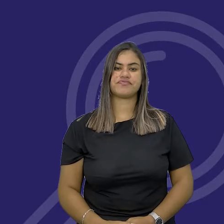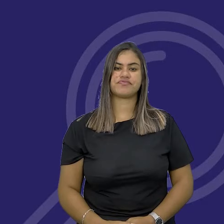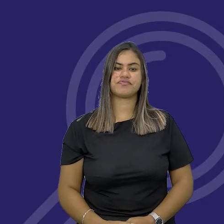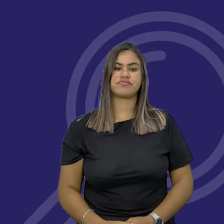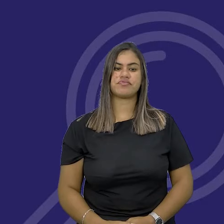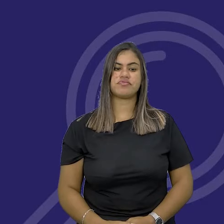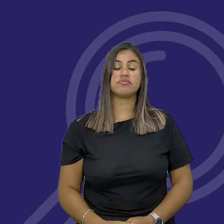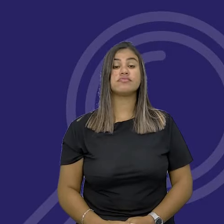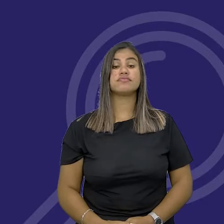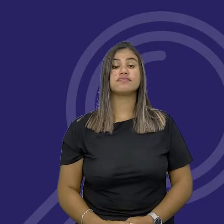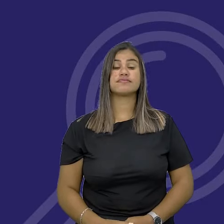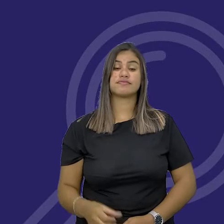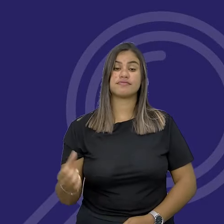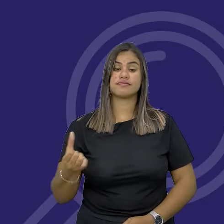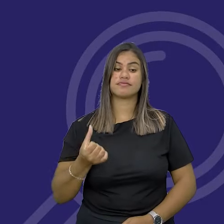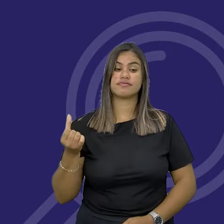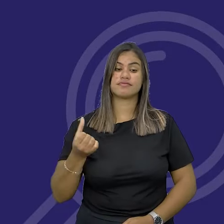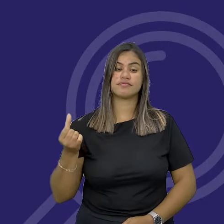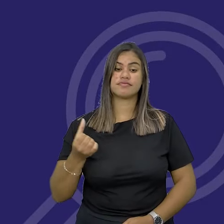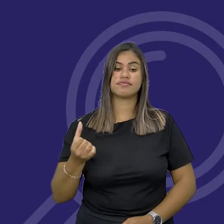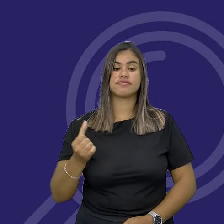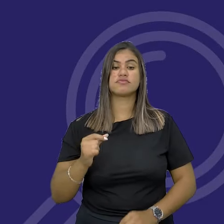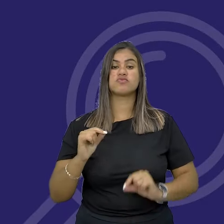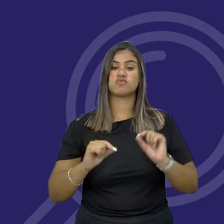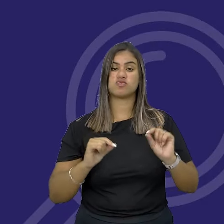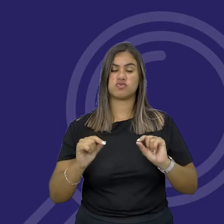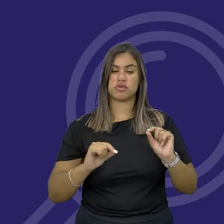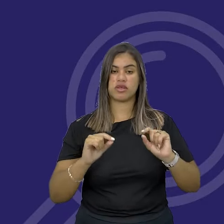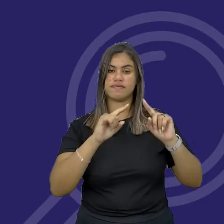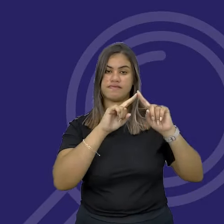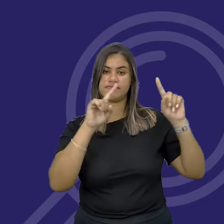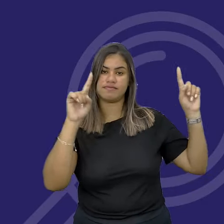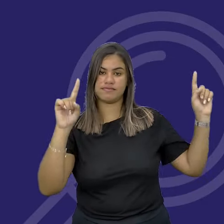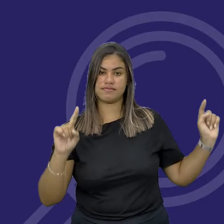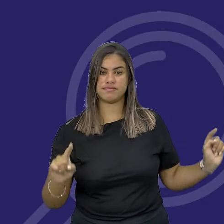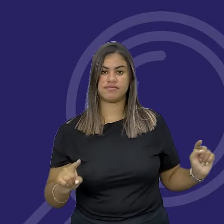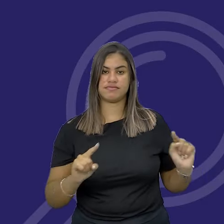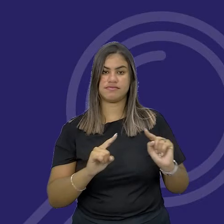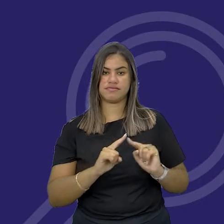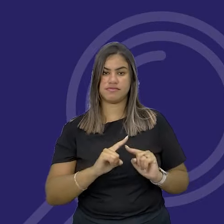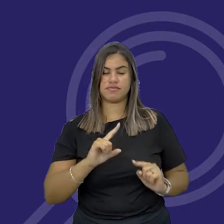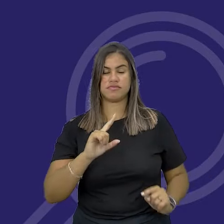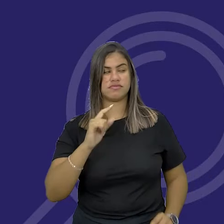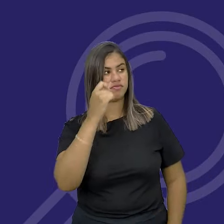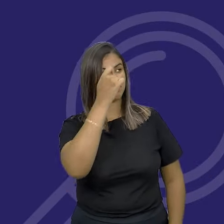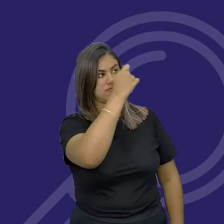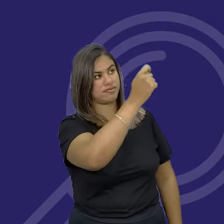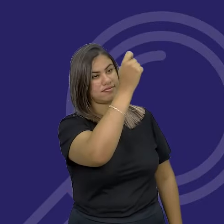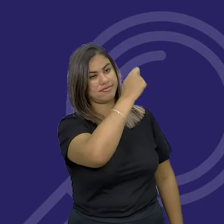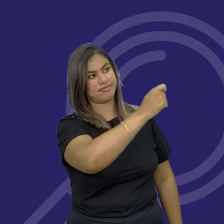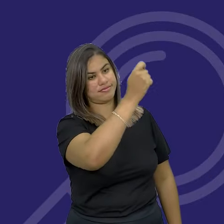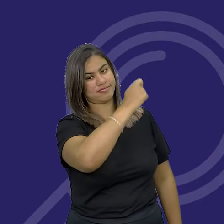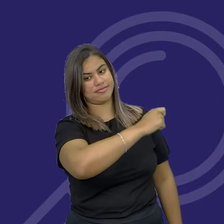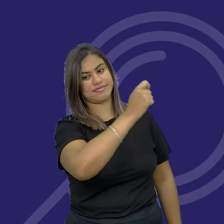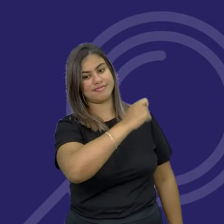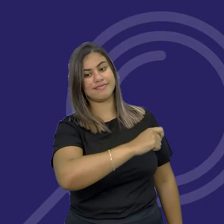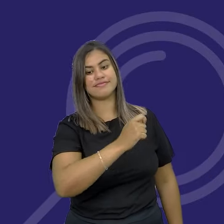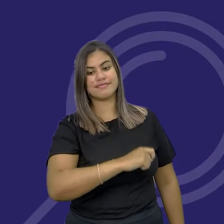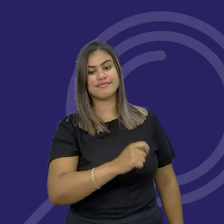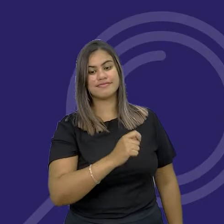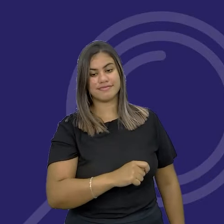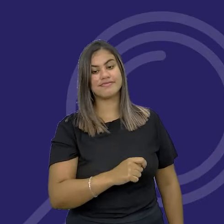A etapa 6 é registro das resoluções na lousa. Por isso que eu falei, lembra que eu falei lá do início?